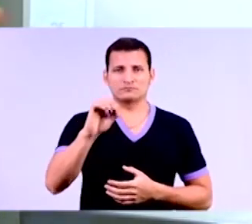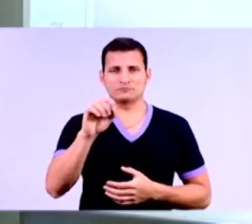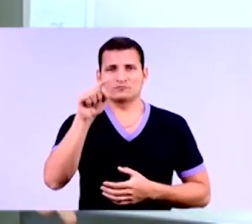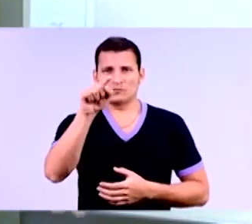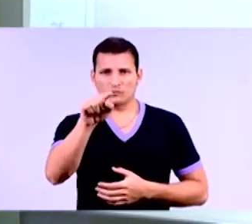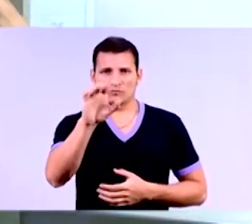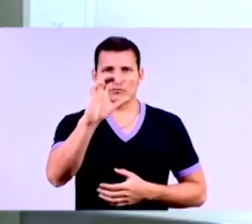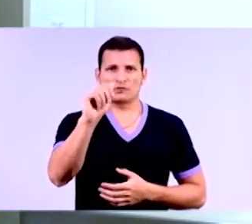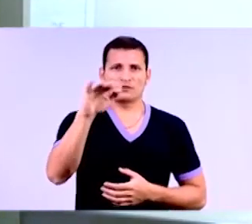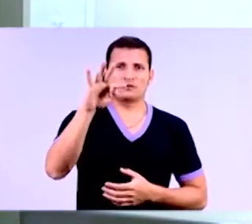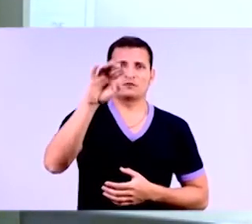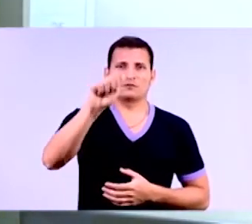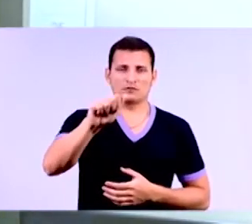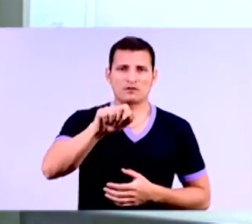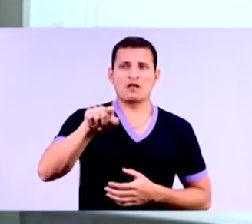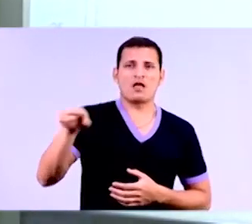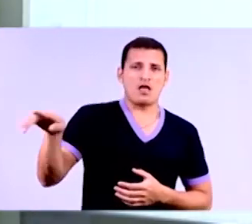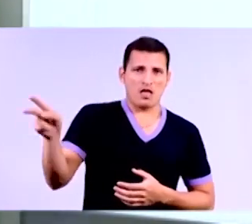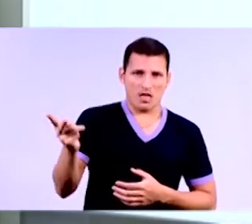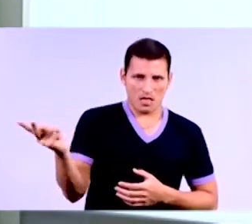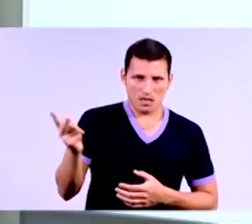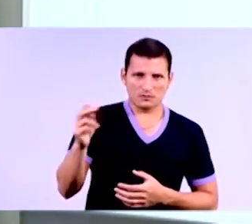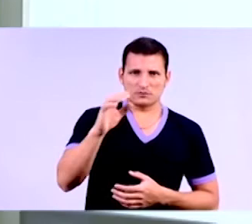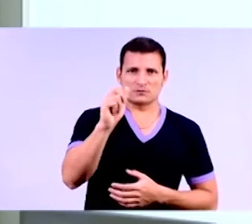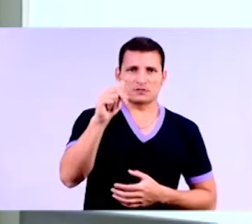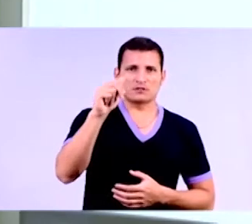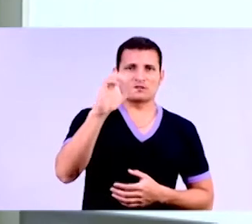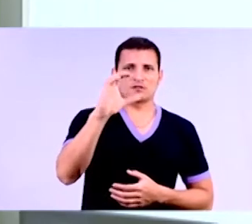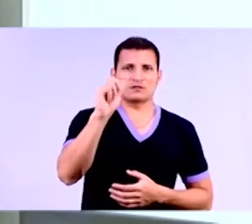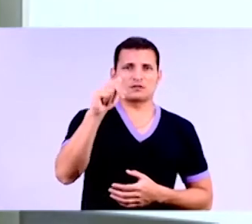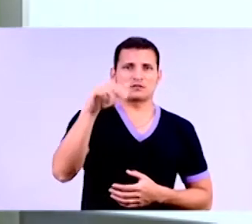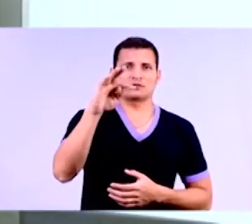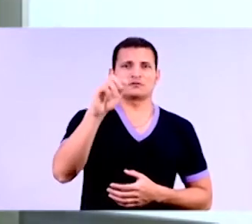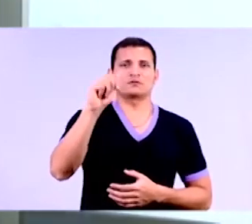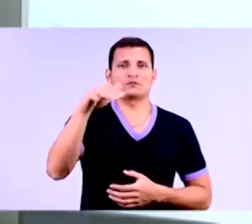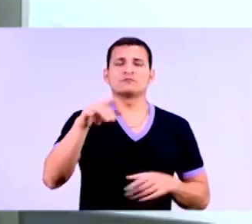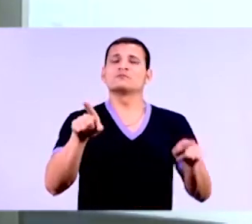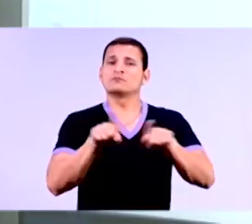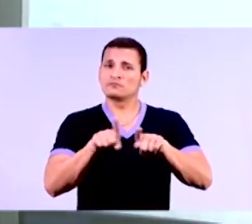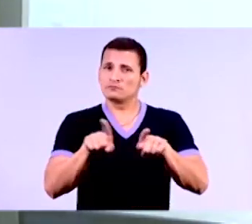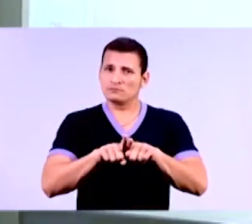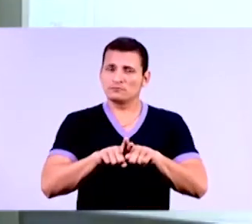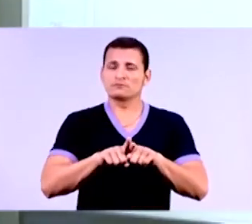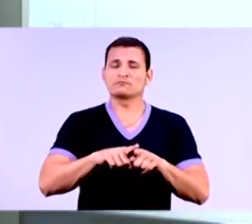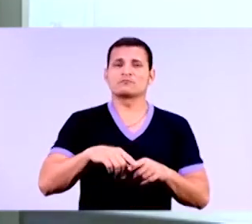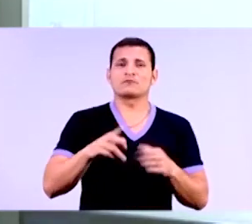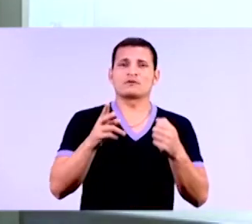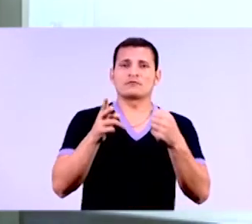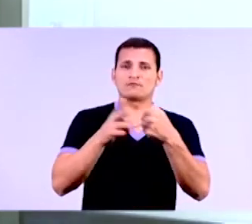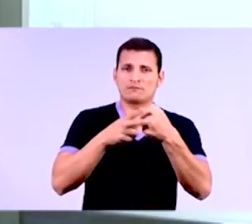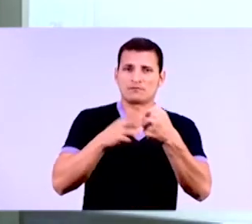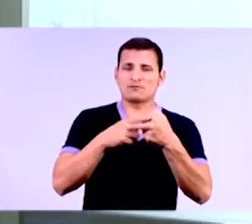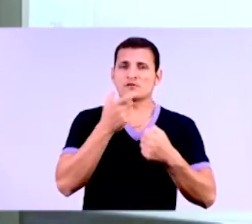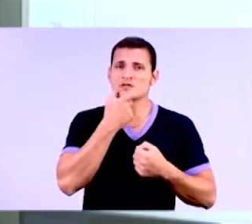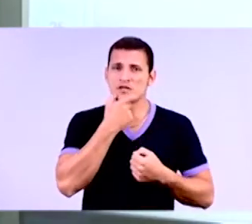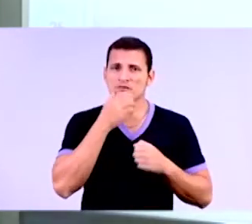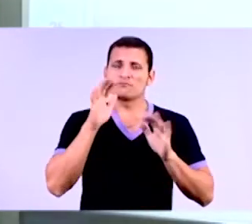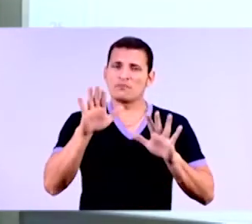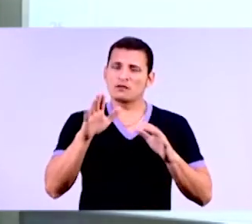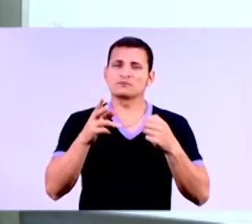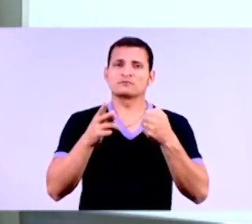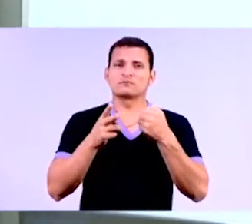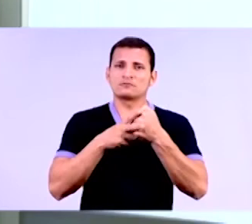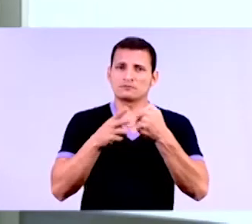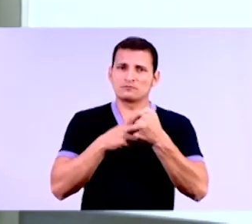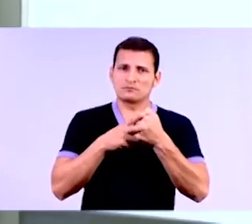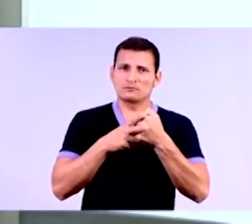cantamos, vós cantais, eles cantam. Nós também conjugamos os verbos em inglês, só que em inglês é muito mais fácil porque não